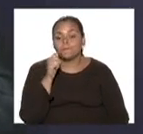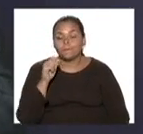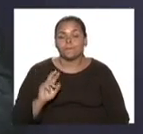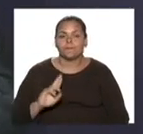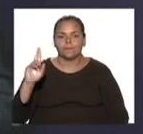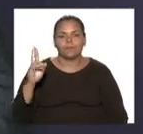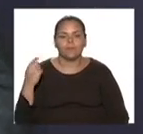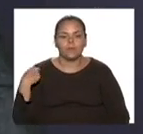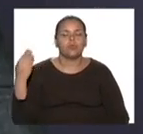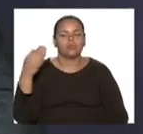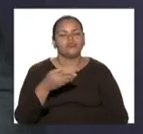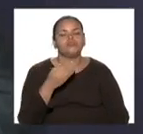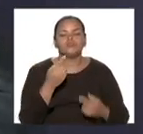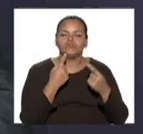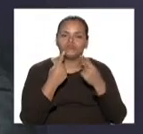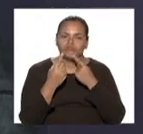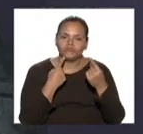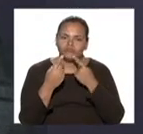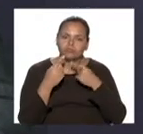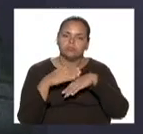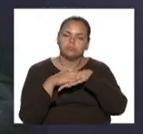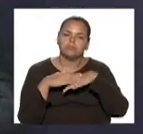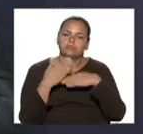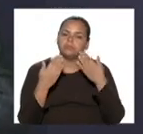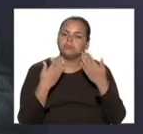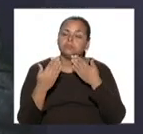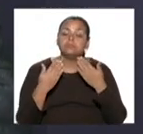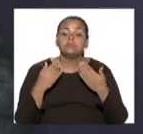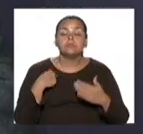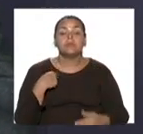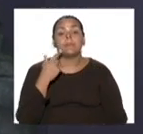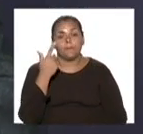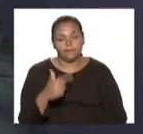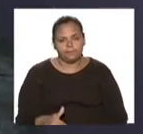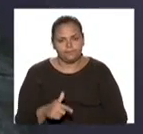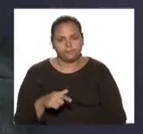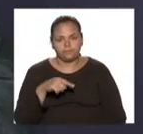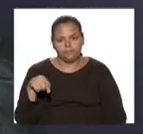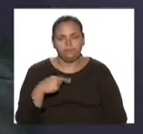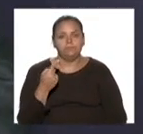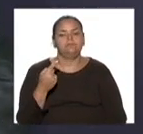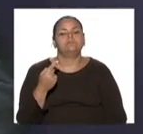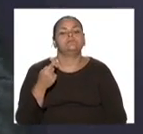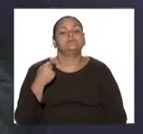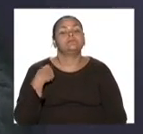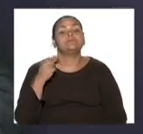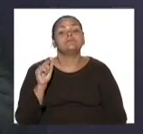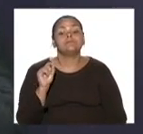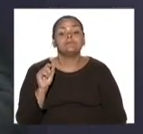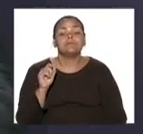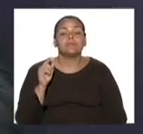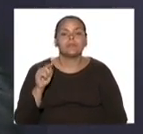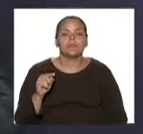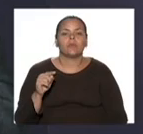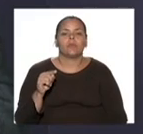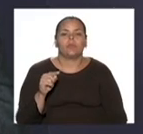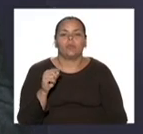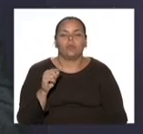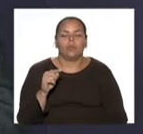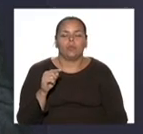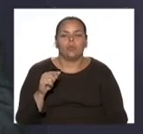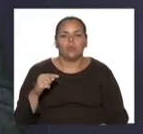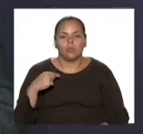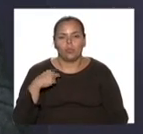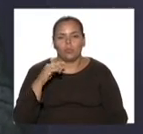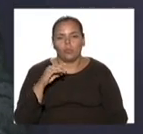pudesse fazer esse diálogo com ela. Além disso, nós tratamos da composição do Conselho